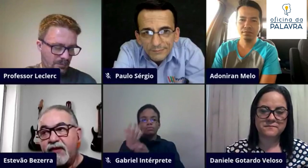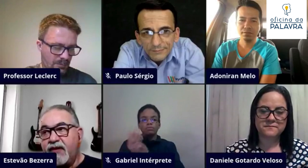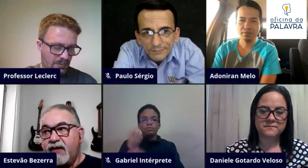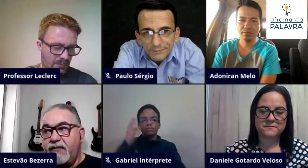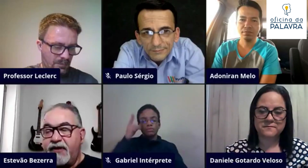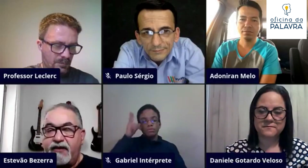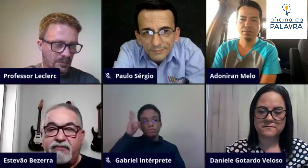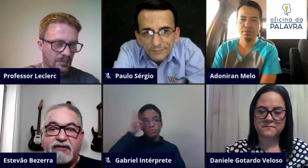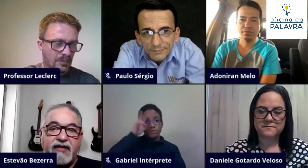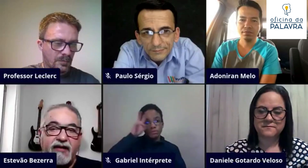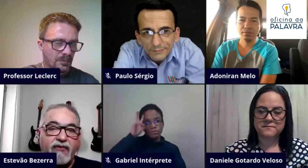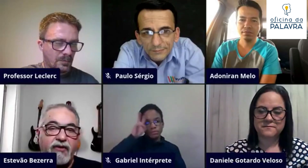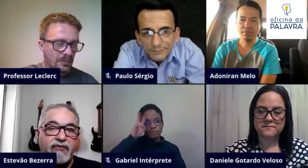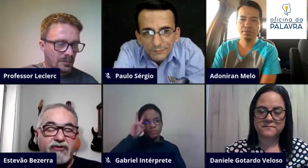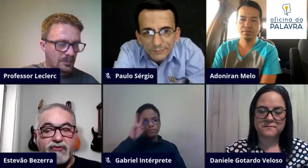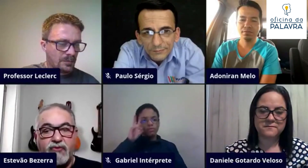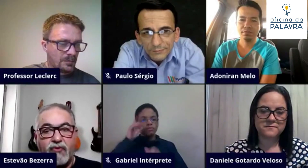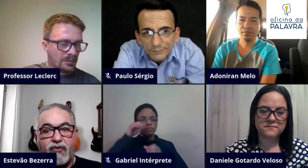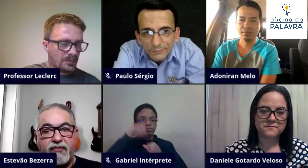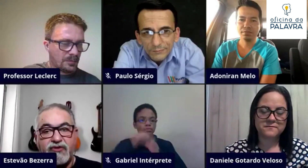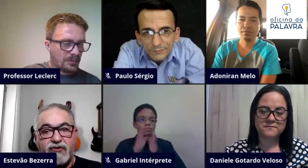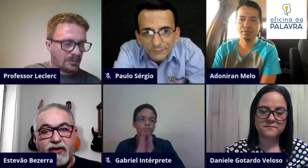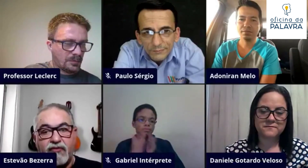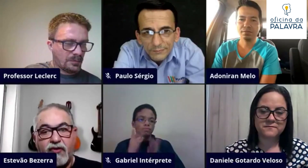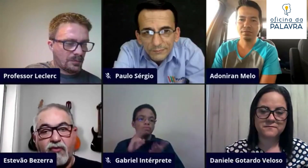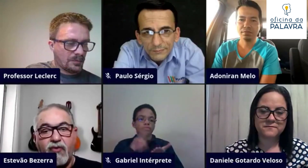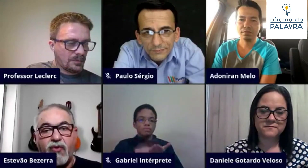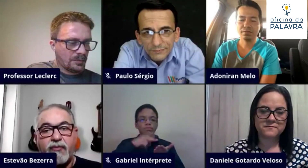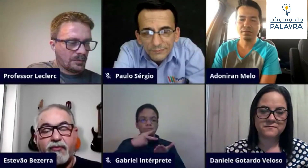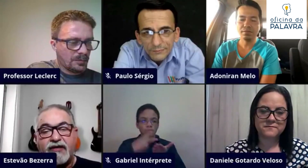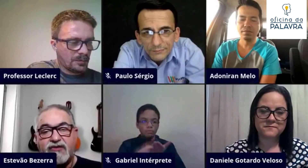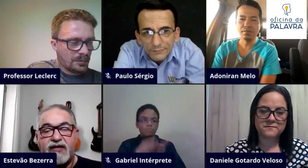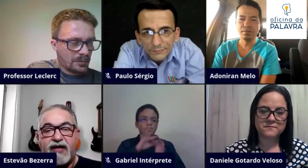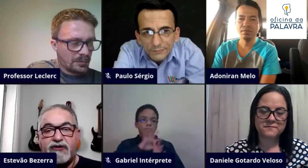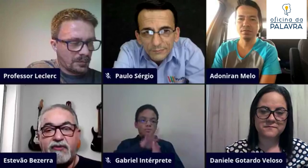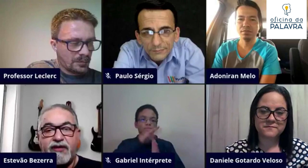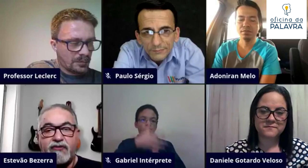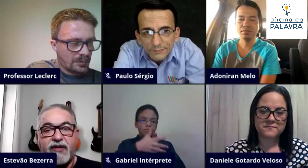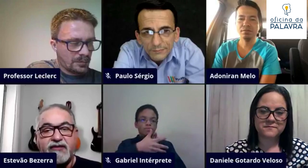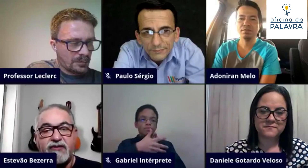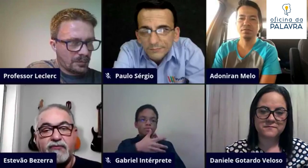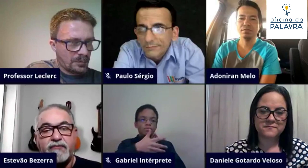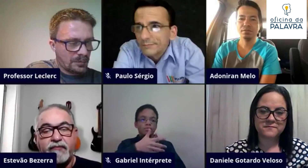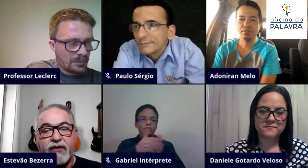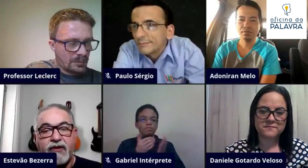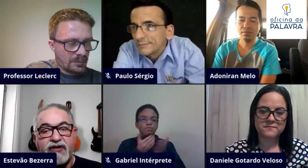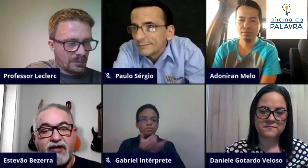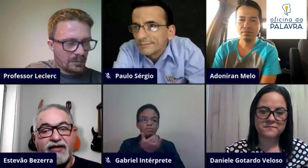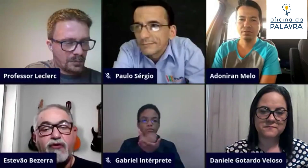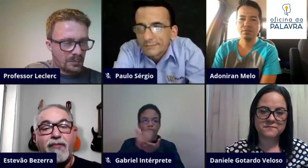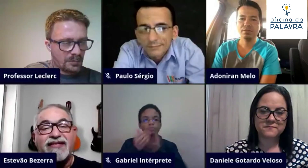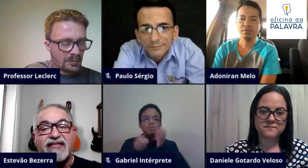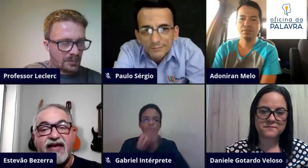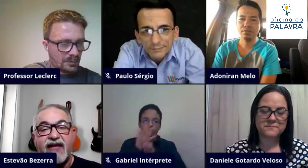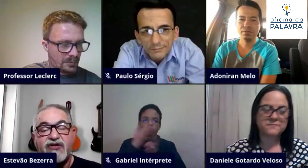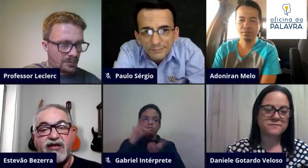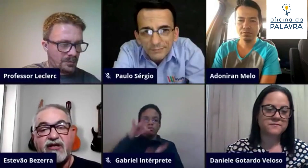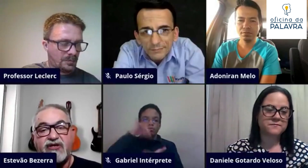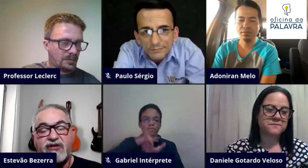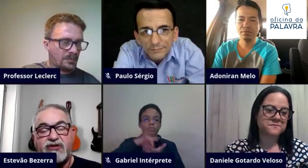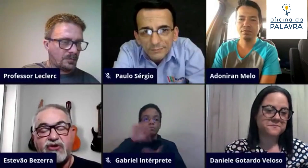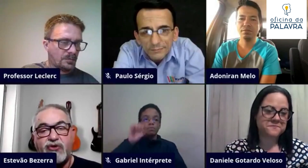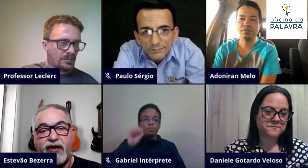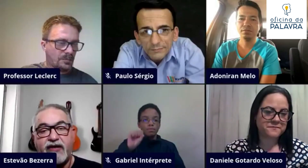traduzir para Libras. E aí, quando isso começou a tomar um corpo, a Sociedade Bíblica do Brasil já tem uma